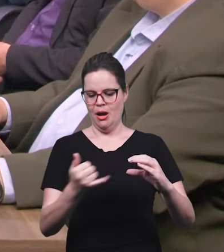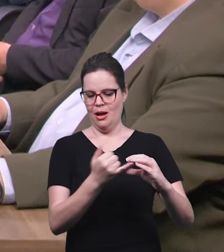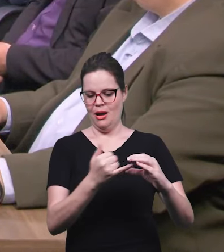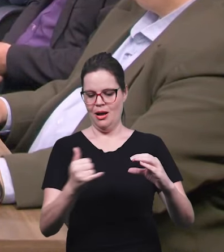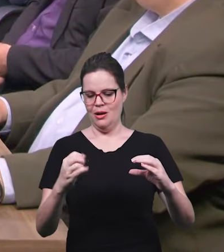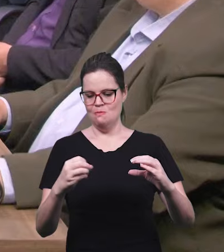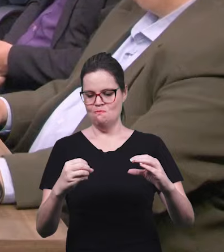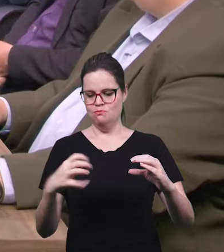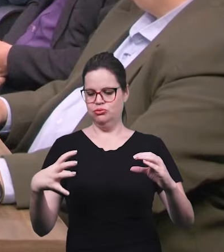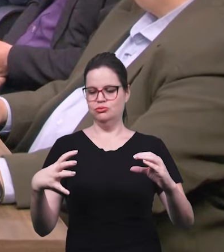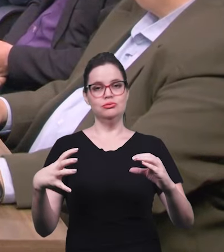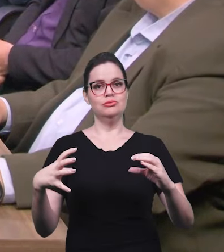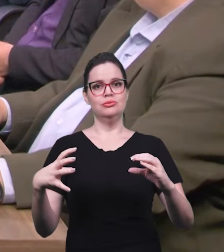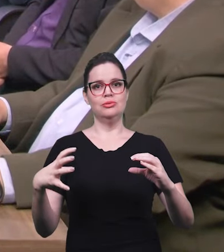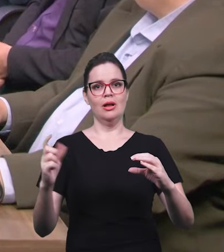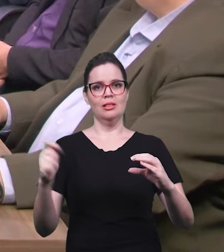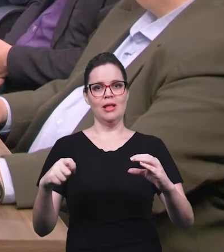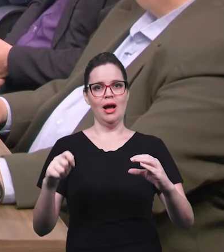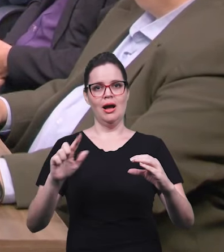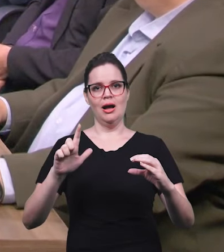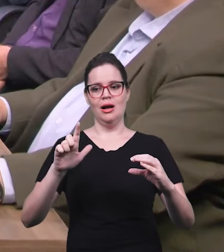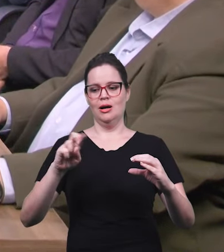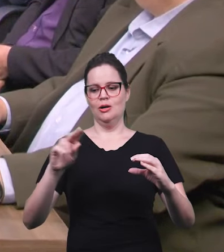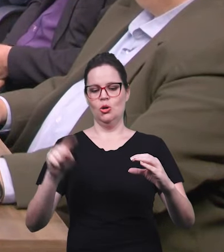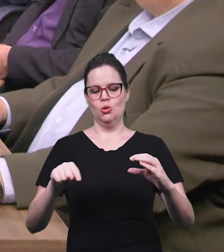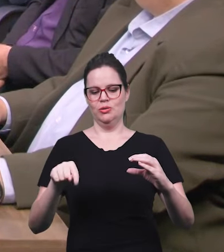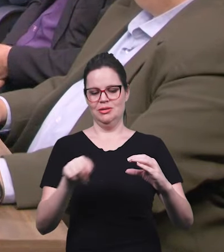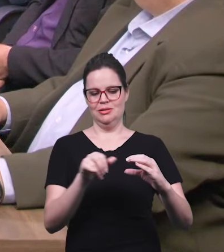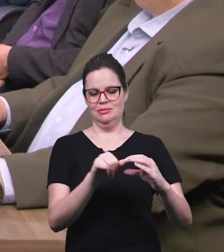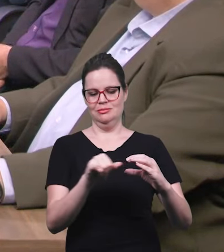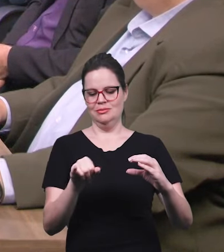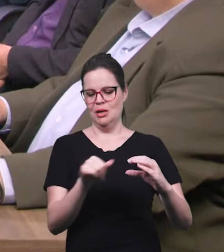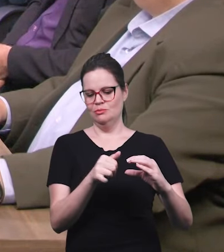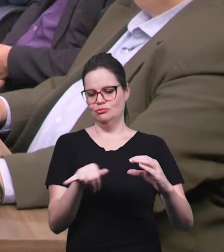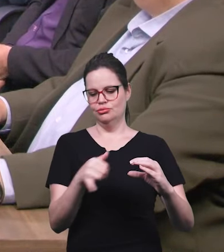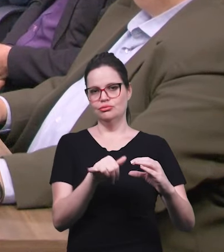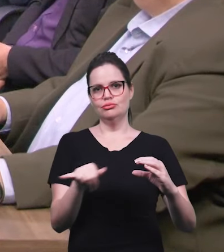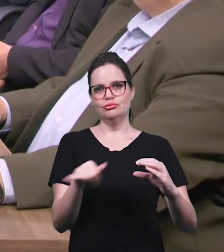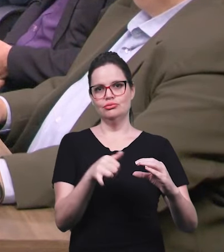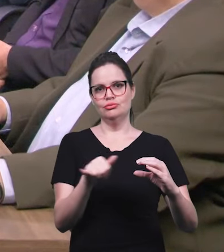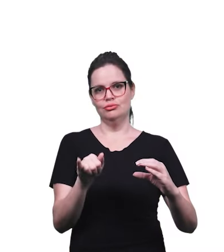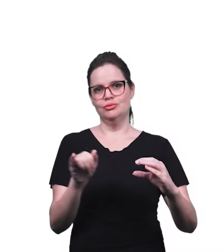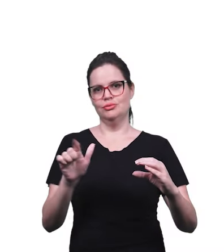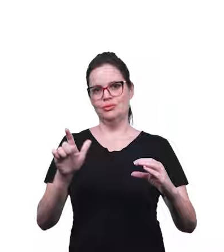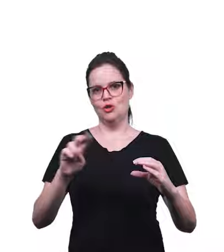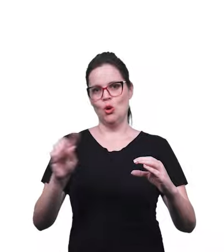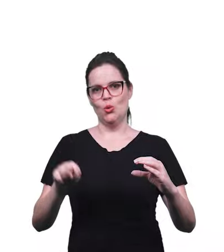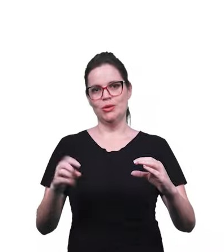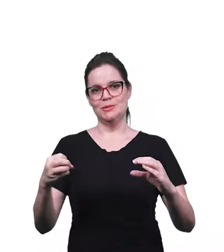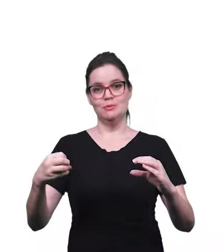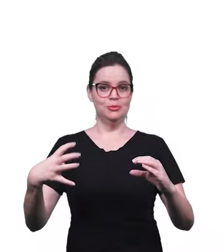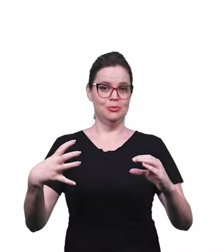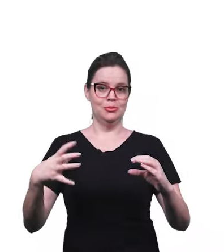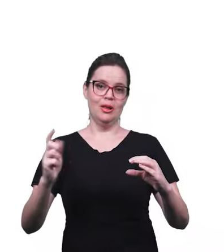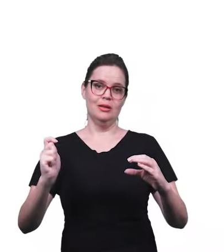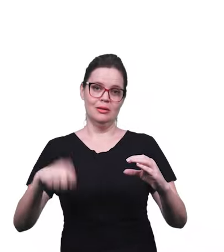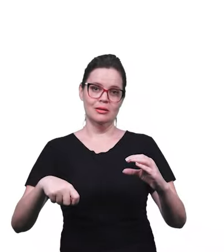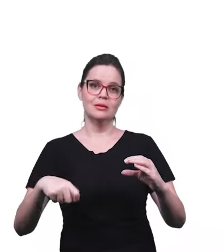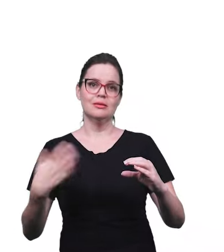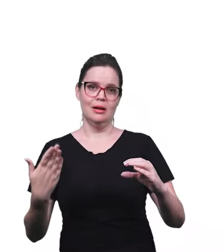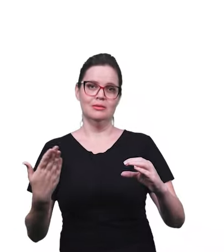lâmpada iluminar, produz luz, né, a conversão de energia ali de química, elétrica e luz, trazendo para a